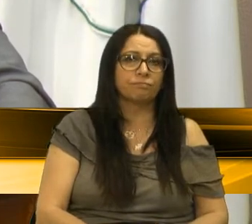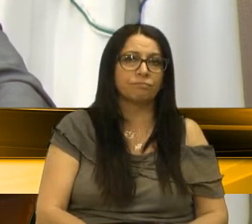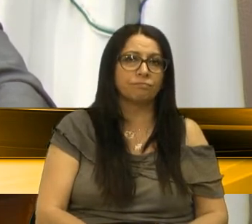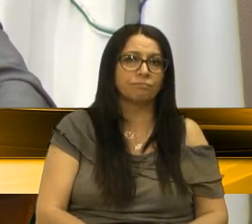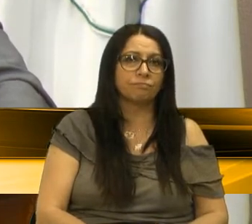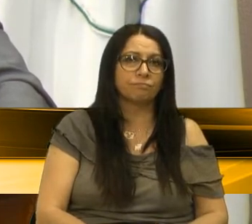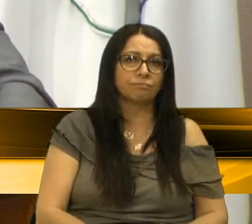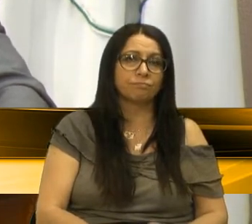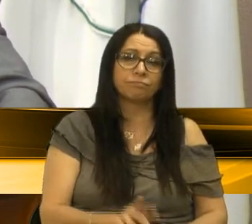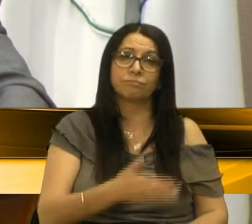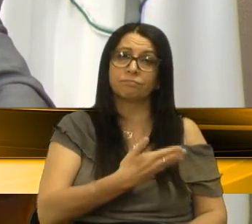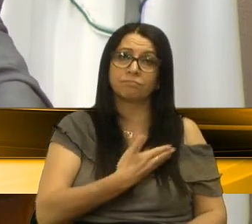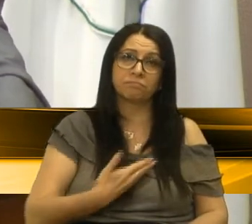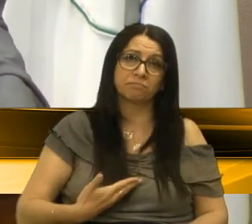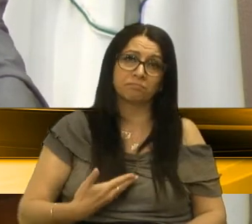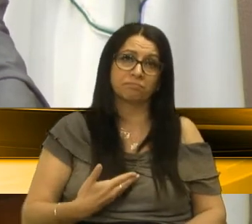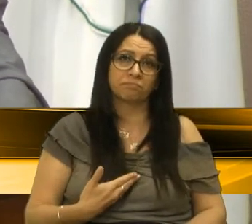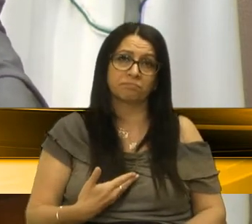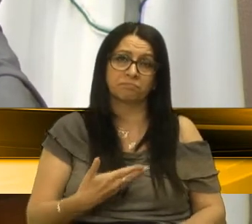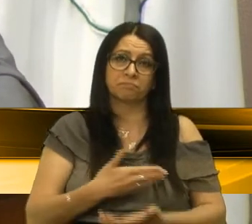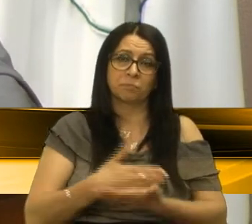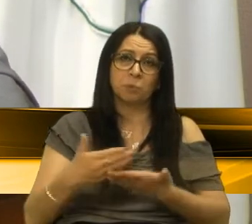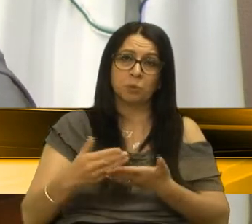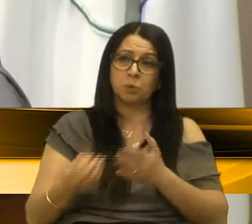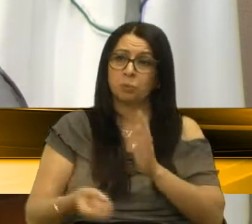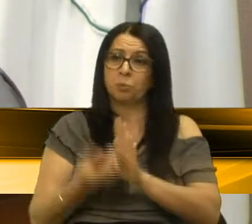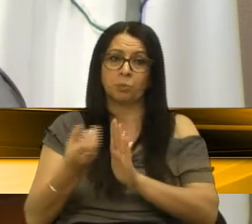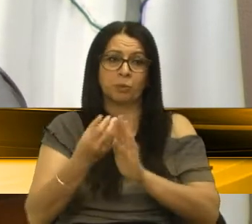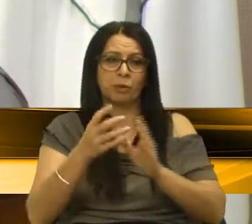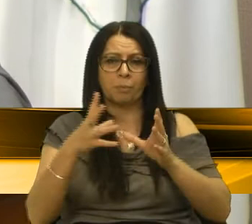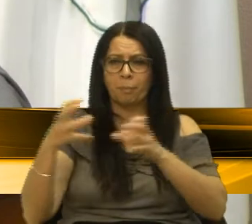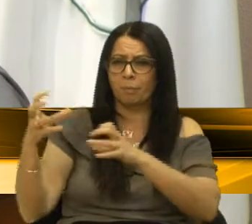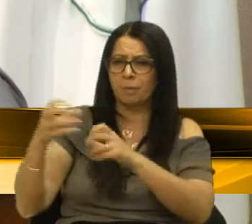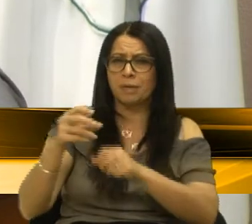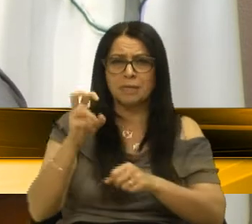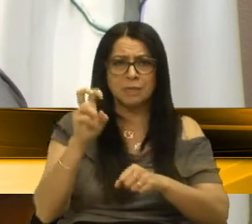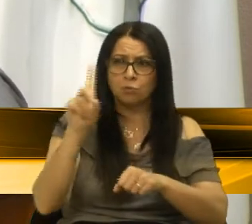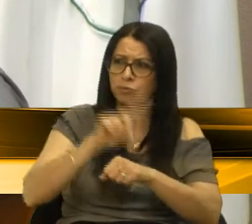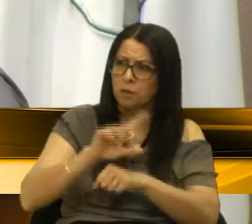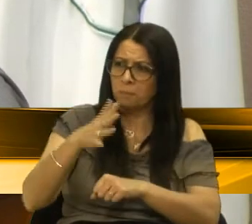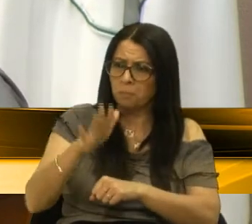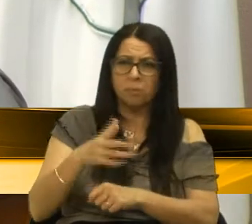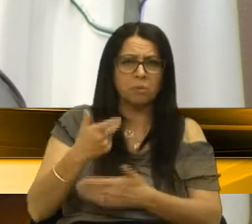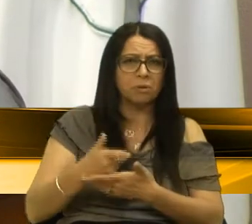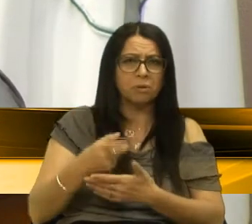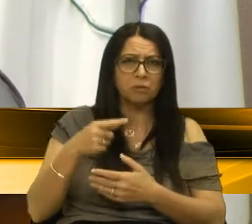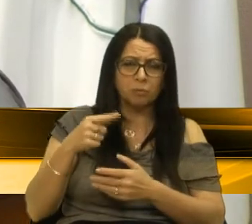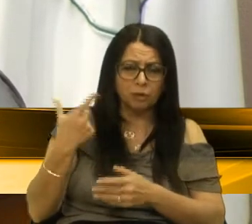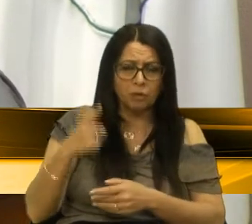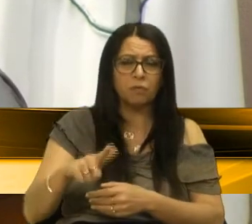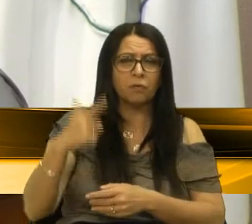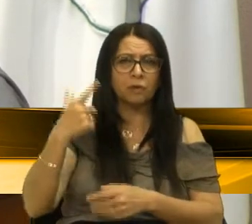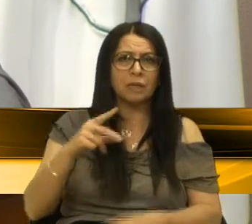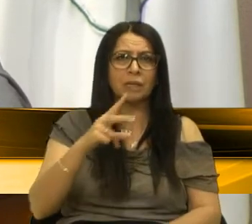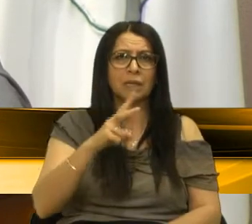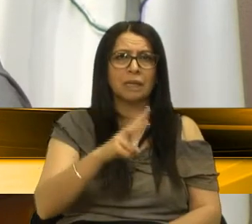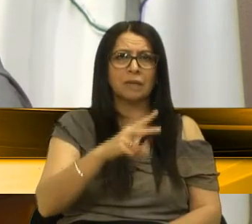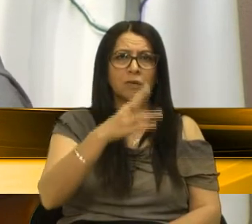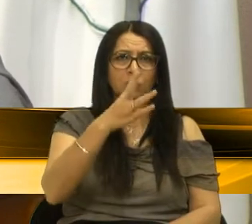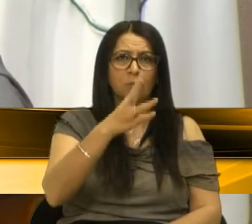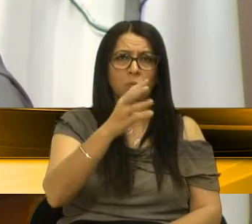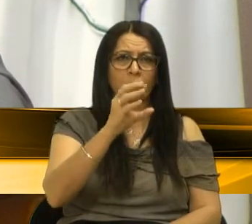Um governo que se instalou criando uma polêmica a cada 5 dias, em média, tem em torno de